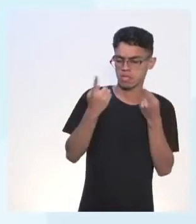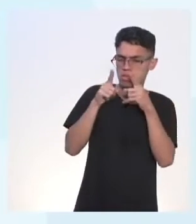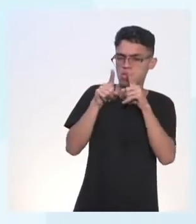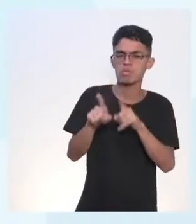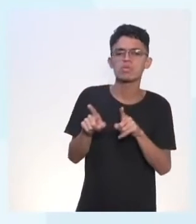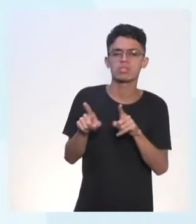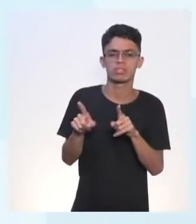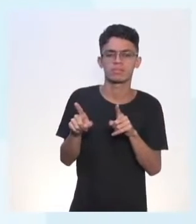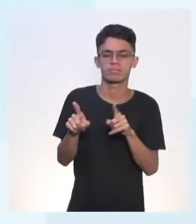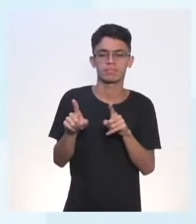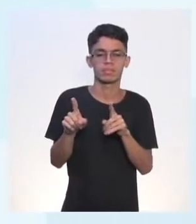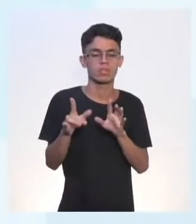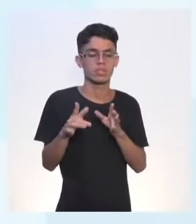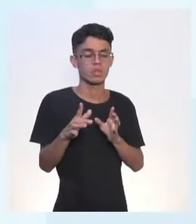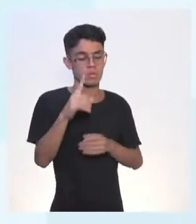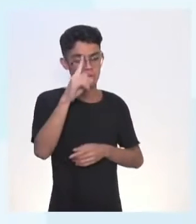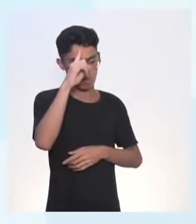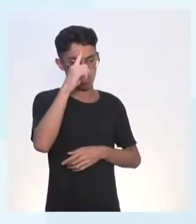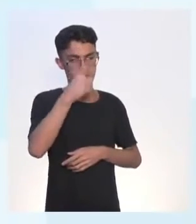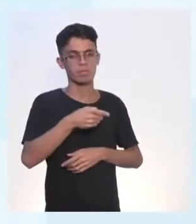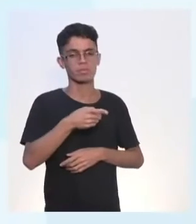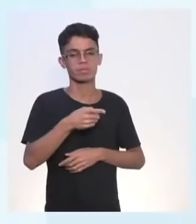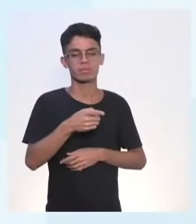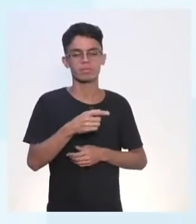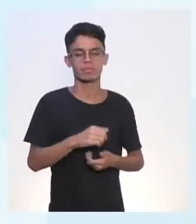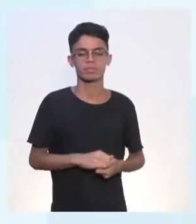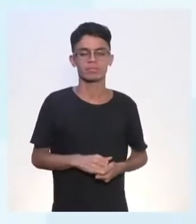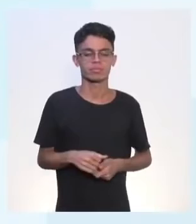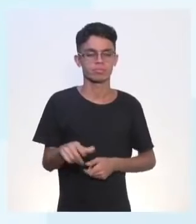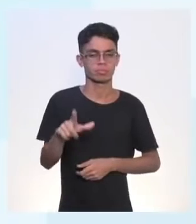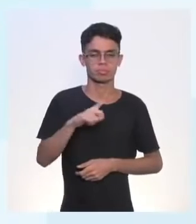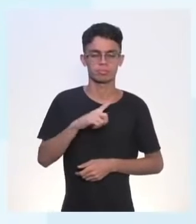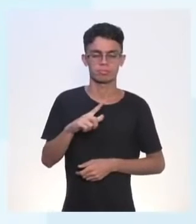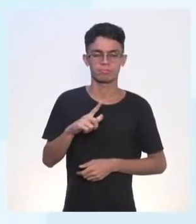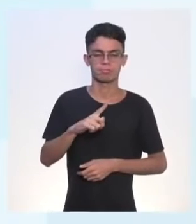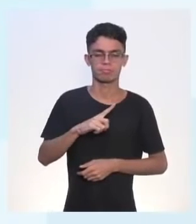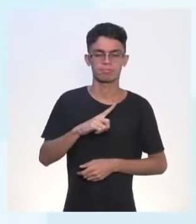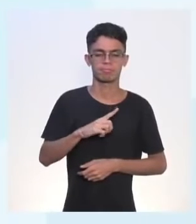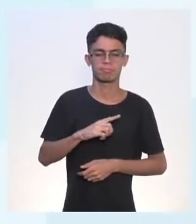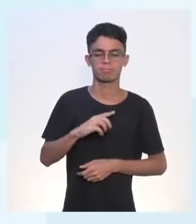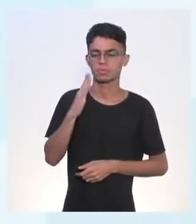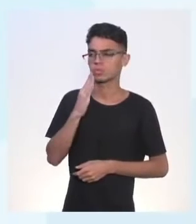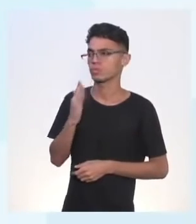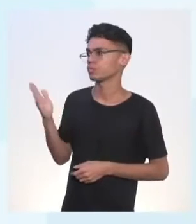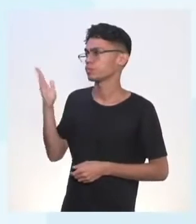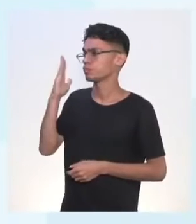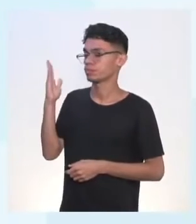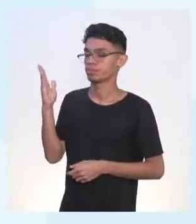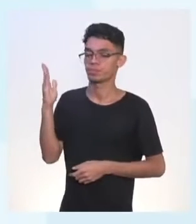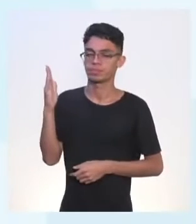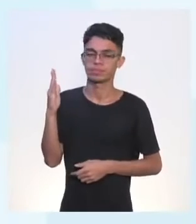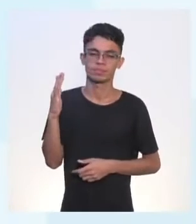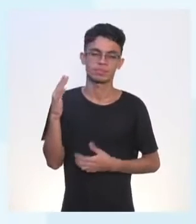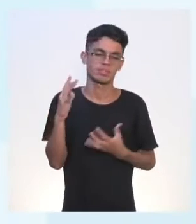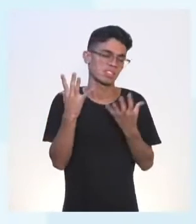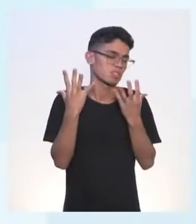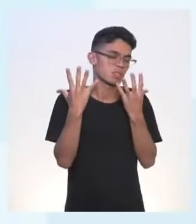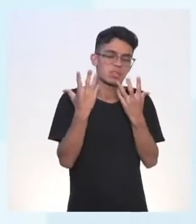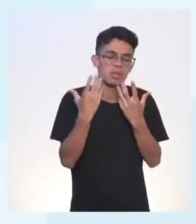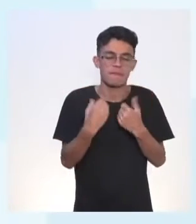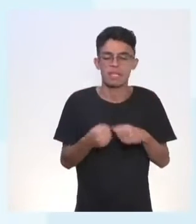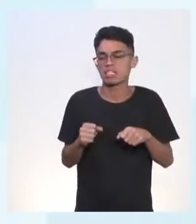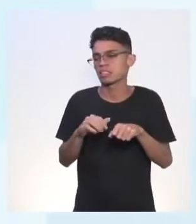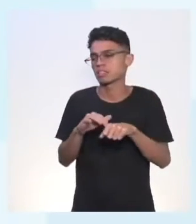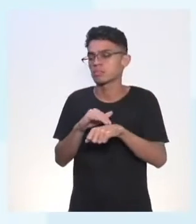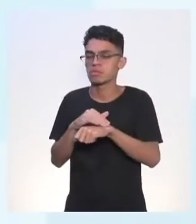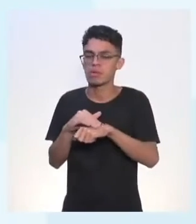oposição às suas resoluções. Então, nós temos aí uma esfera de insatisfações com o